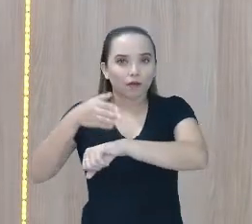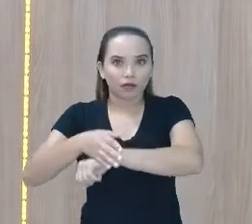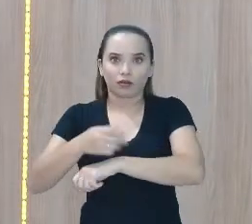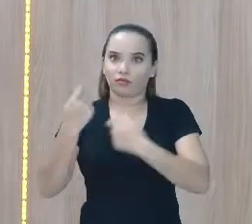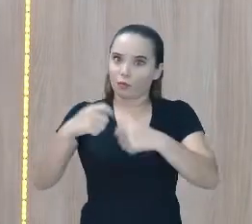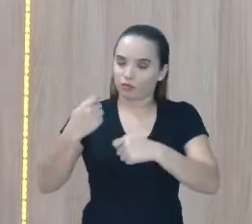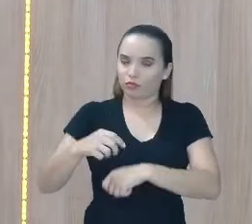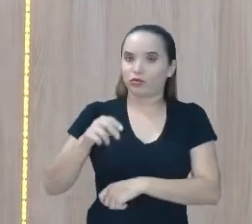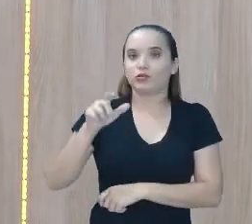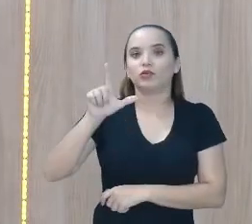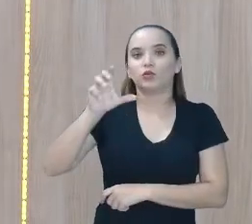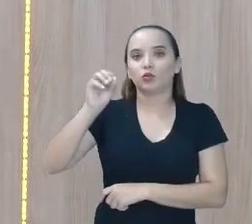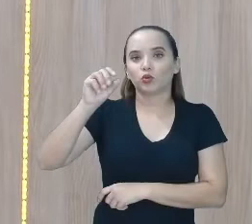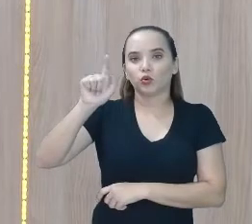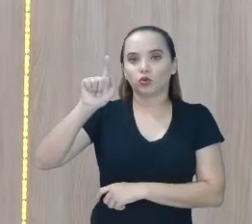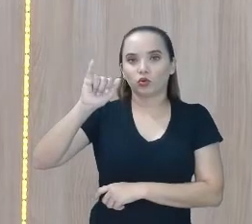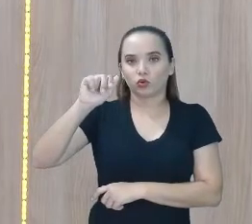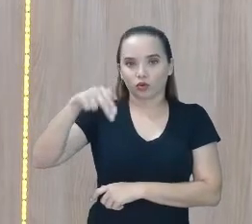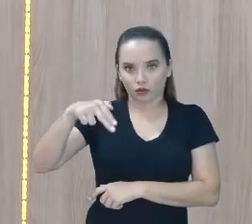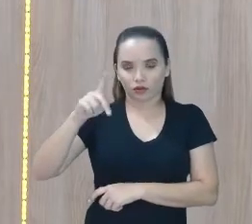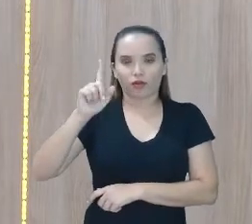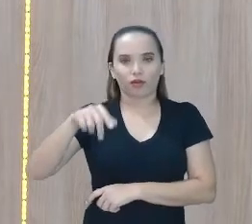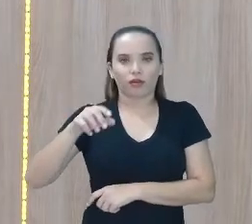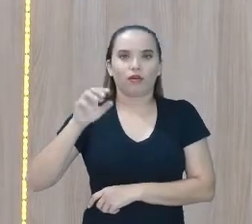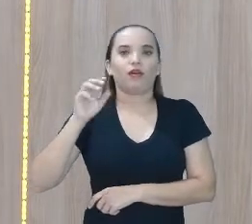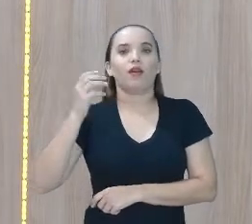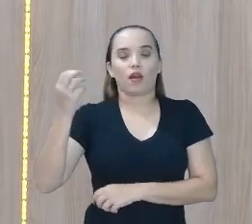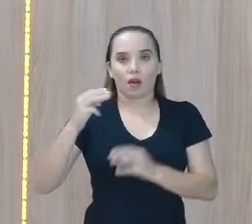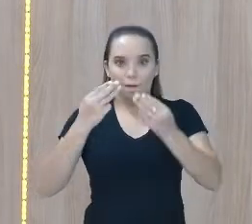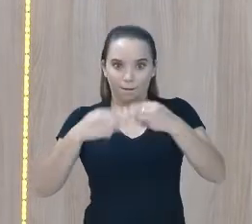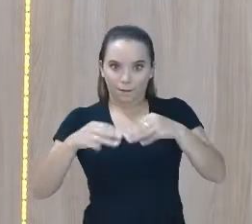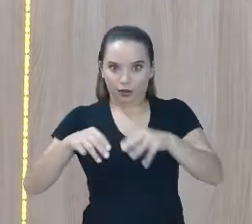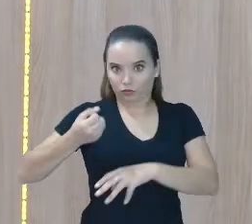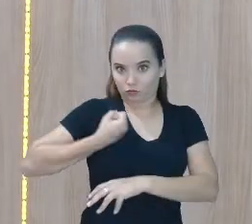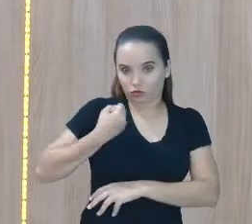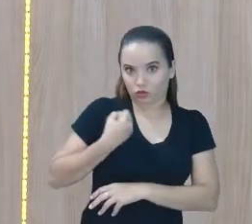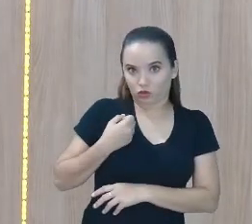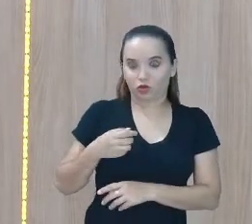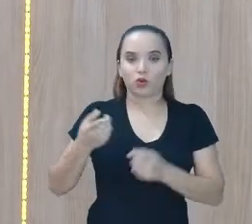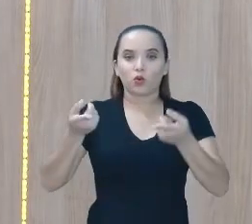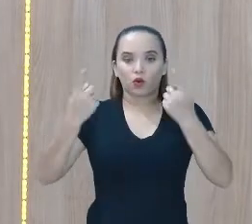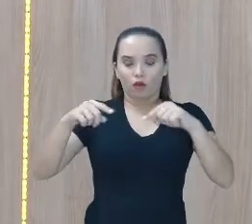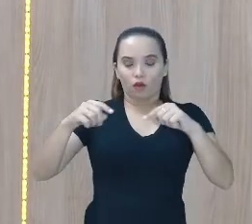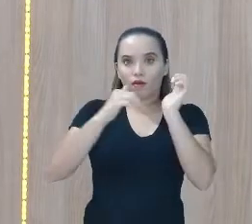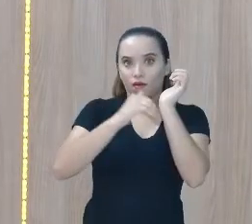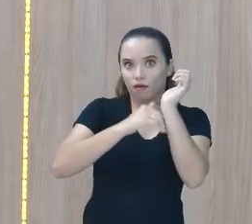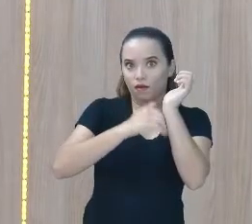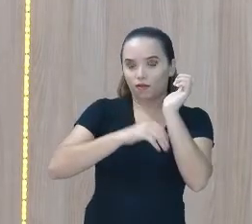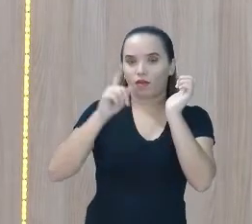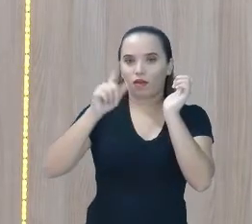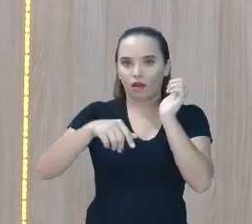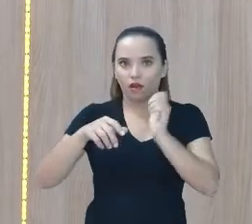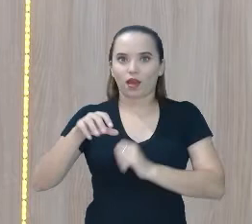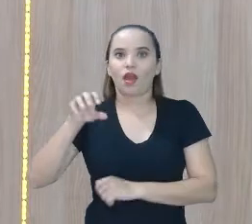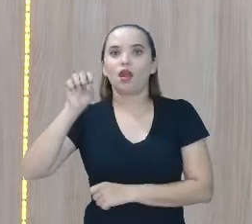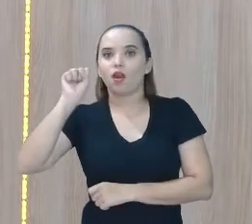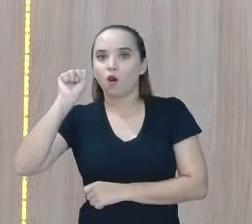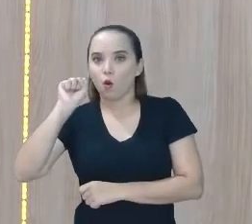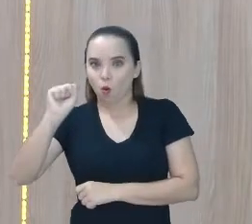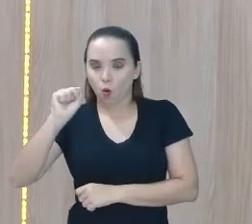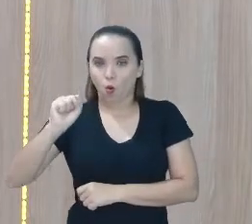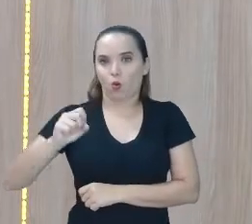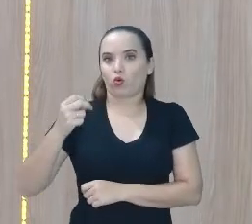sua matrícula e a senha são os 8 dígitos do seu dia de nascimento, tá? 2 dígitos para o